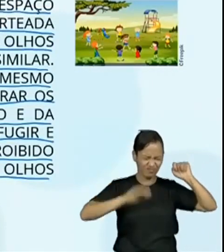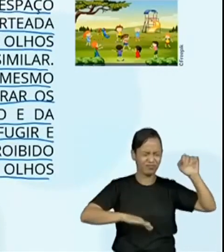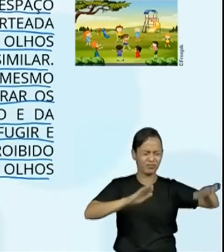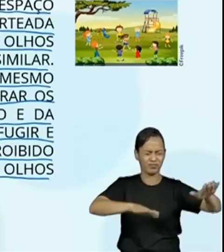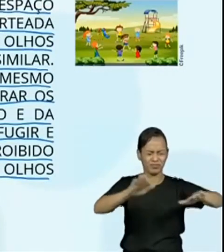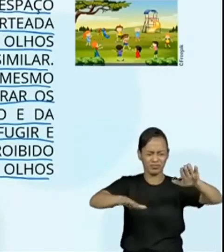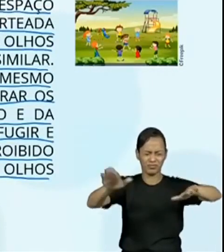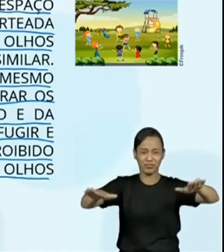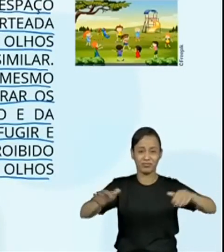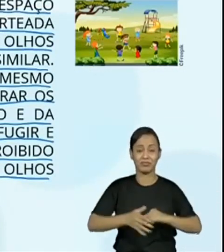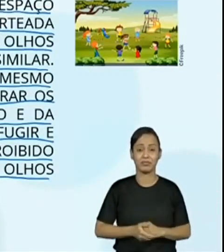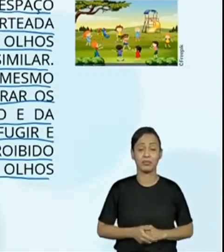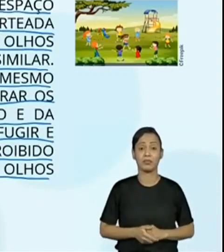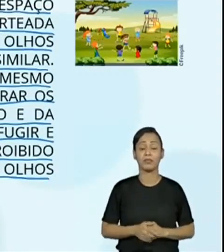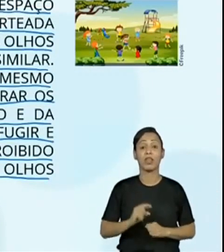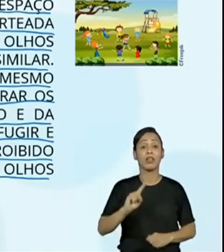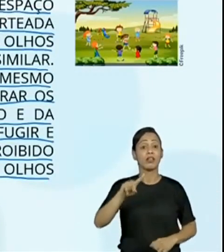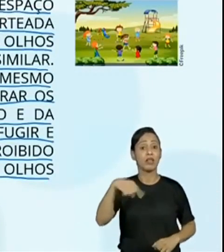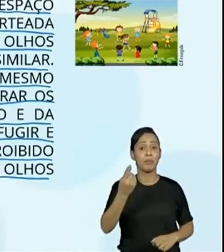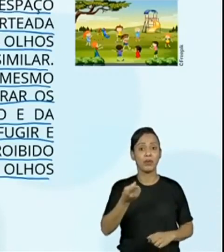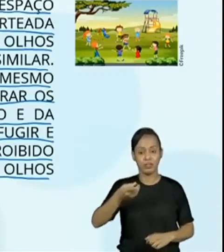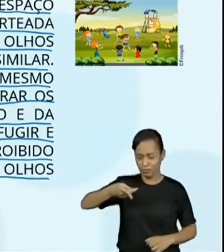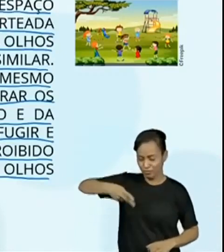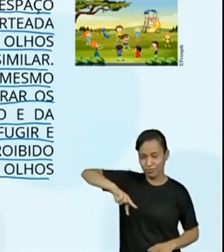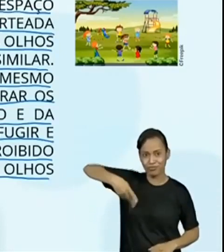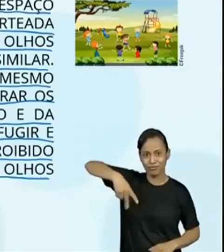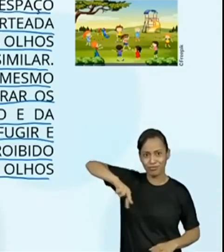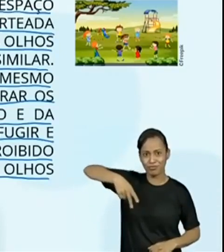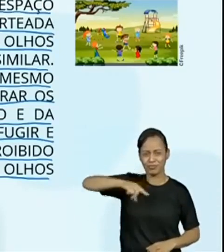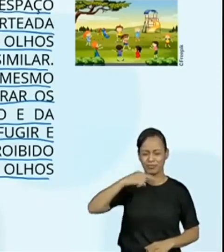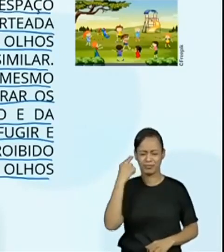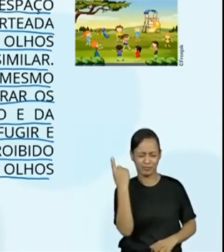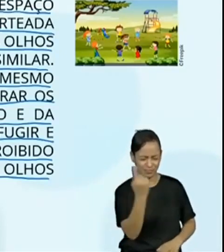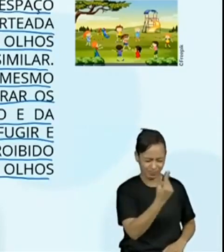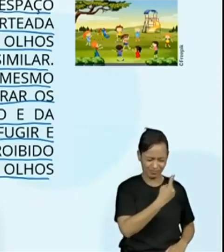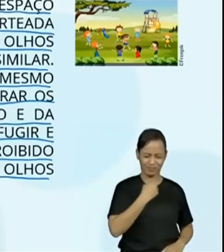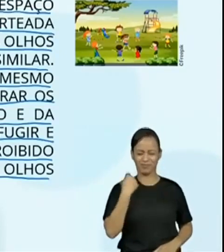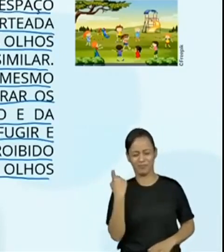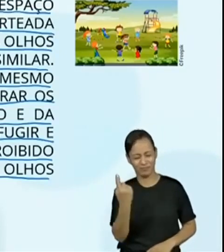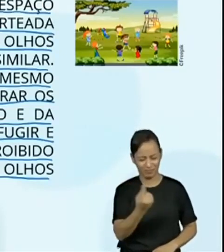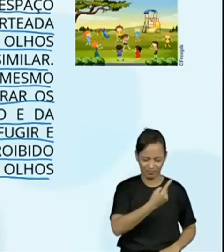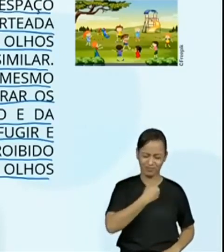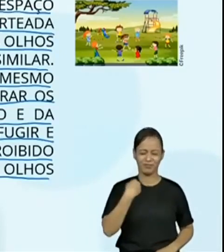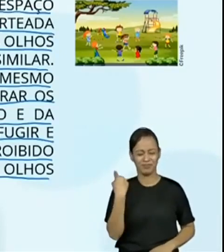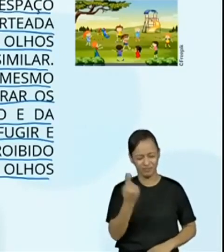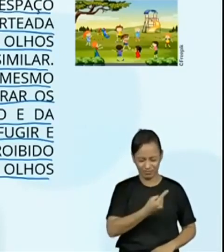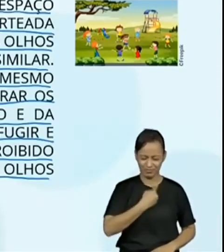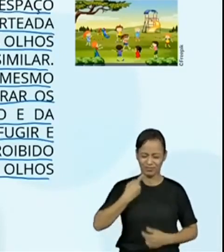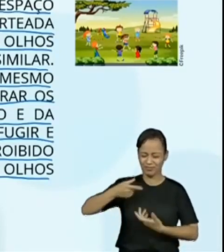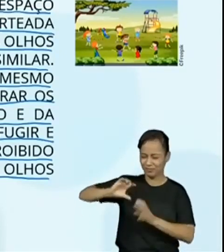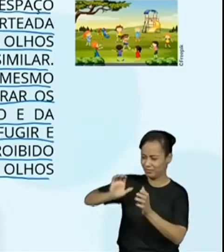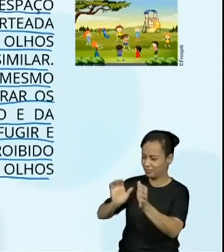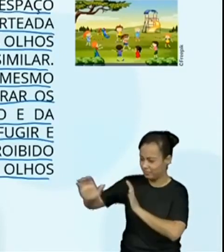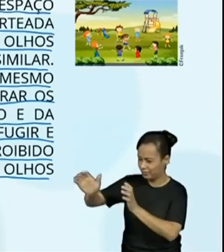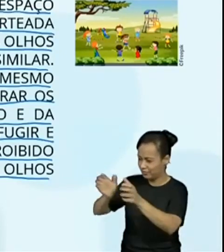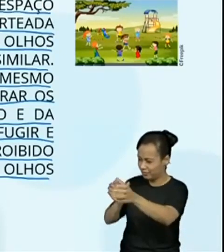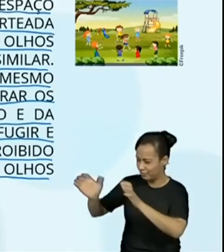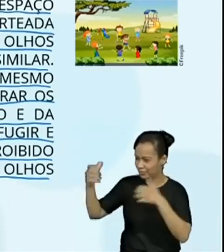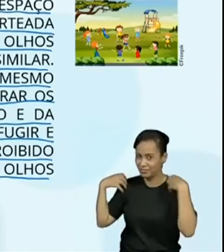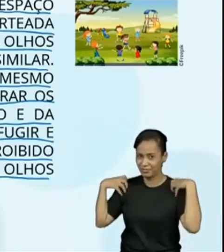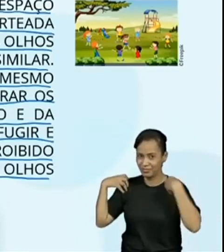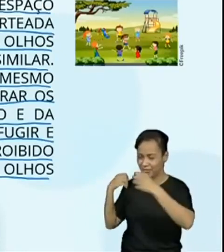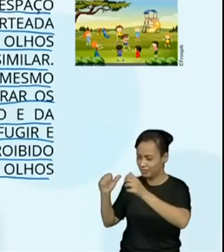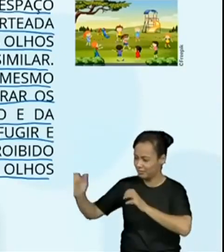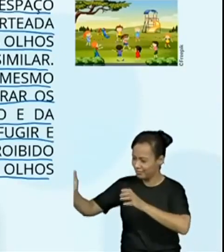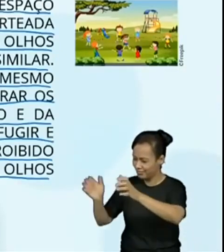similar. Depois de girar o corpo em torno de si mesmo algumas vezes, o pegador tentará agarrar os demais, utilizando os sentidos do tato e